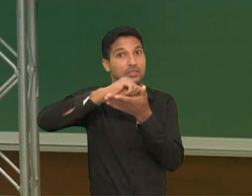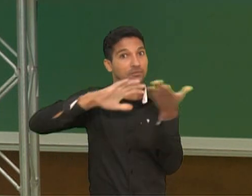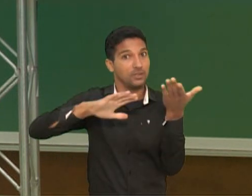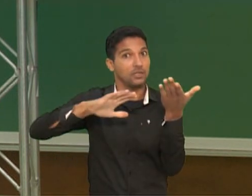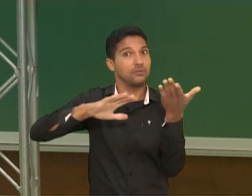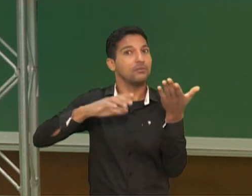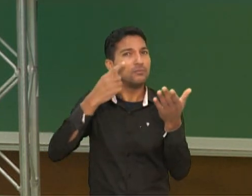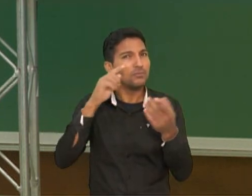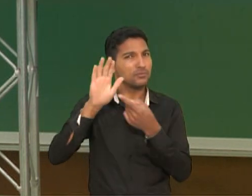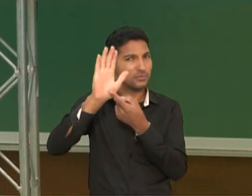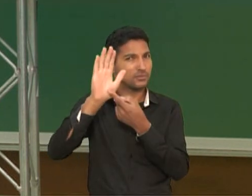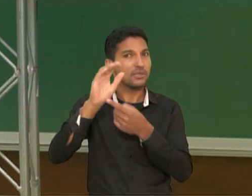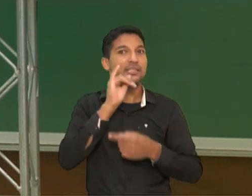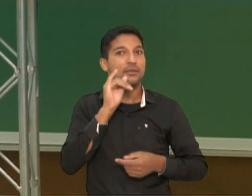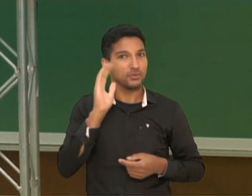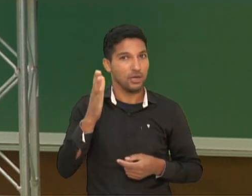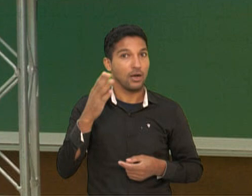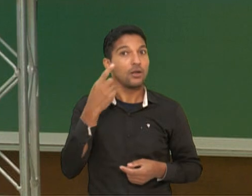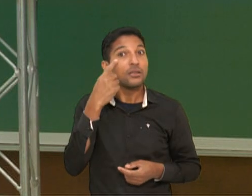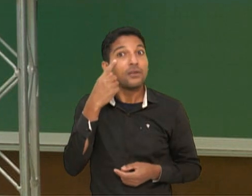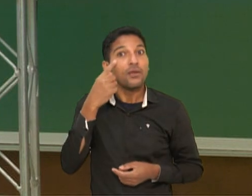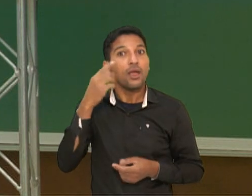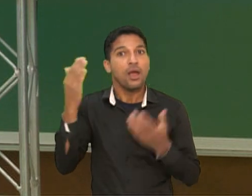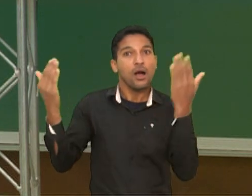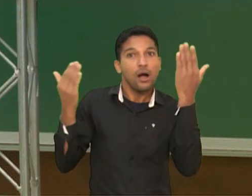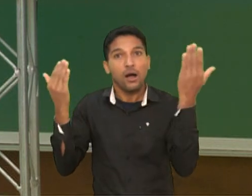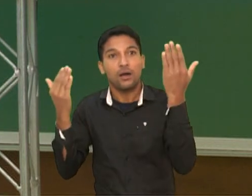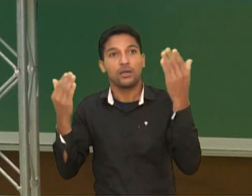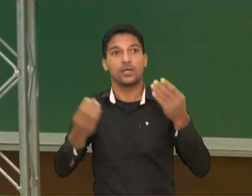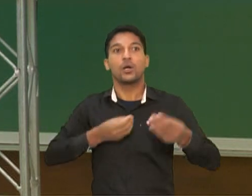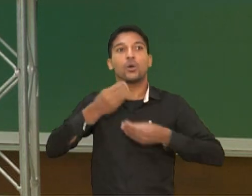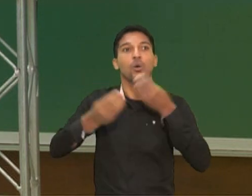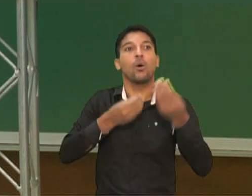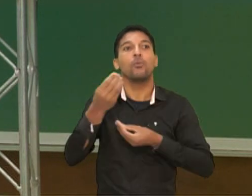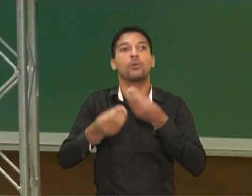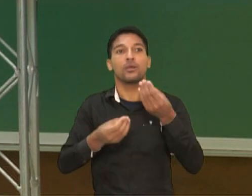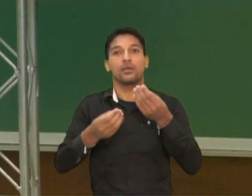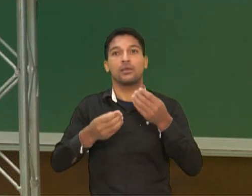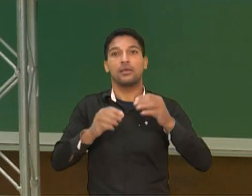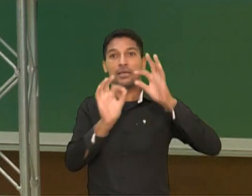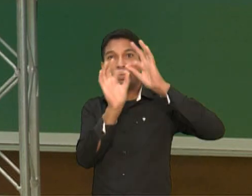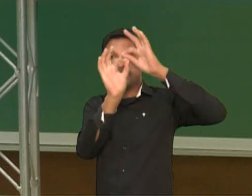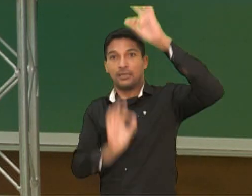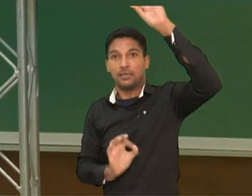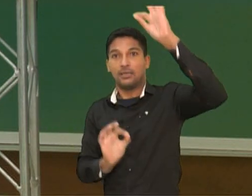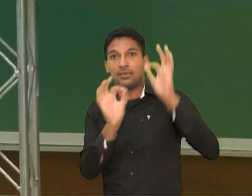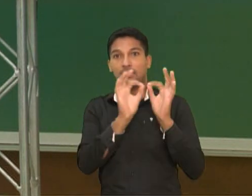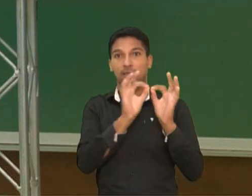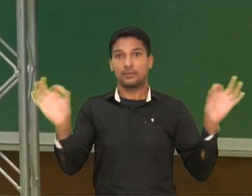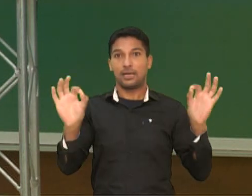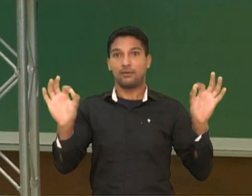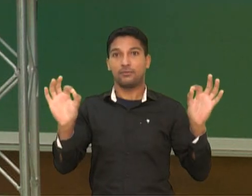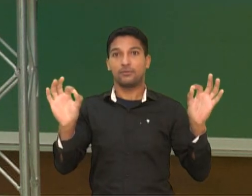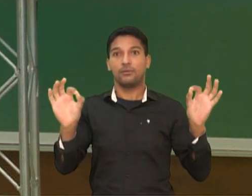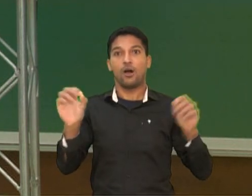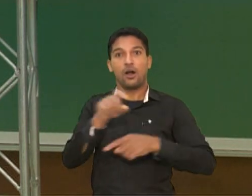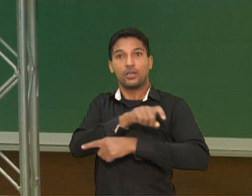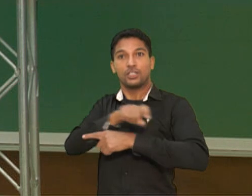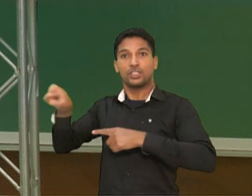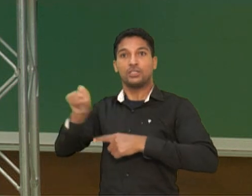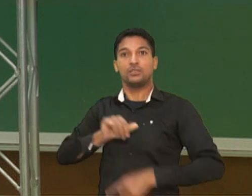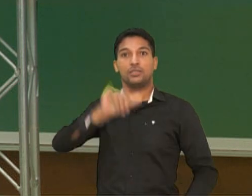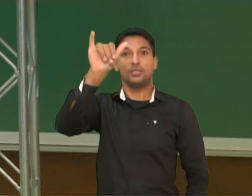É uma aplicação. Então, qual é a posição do gráfico representado pela equação x²